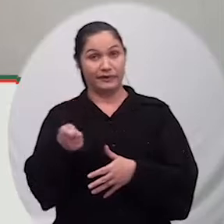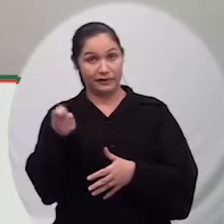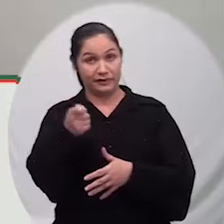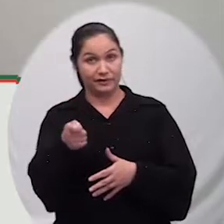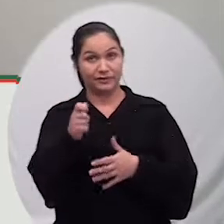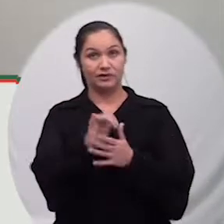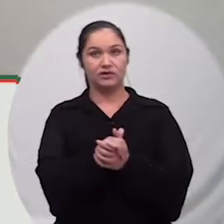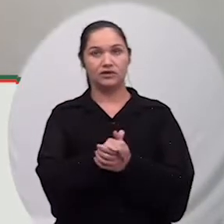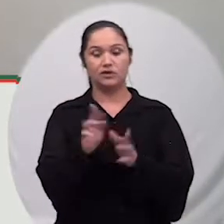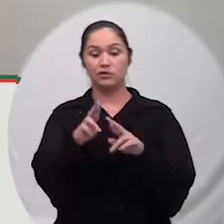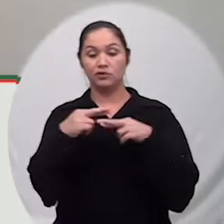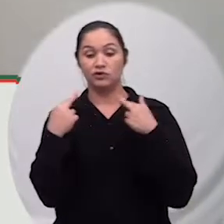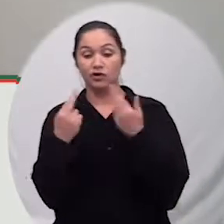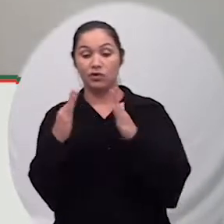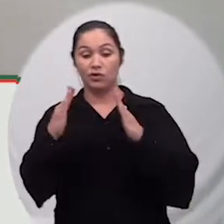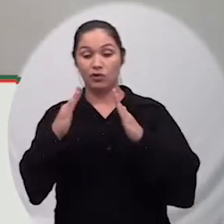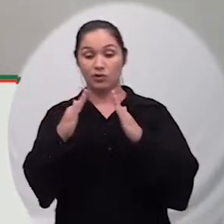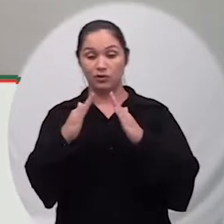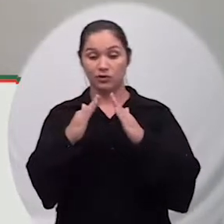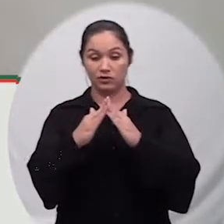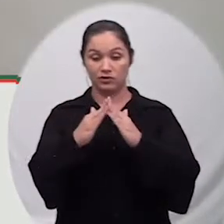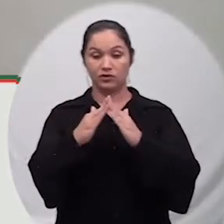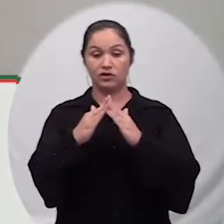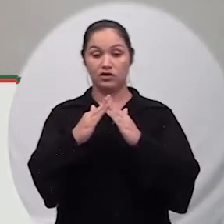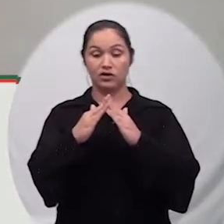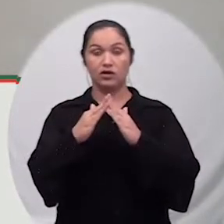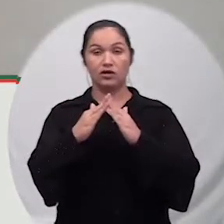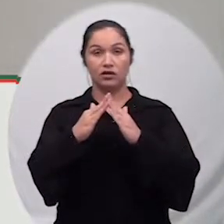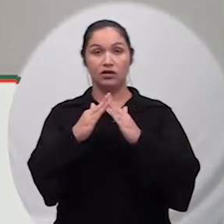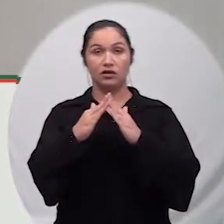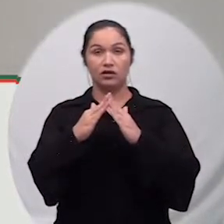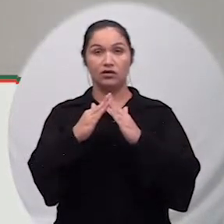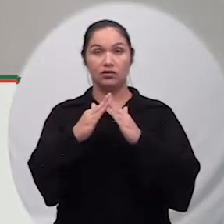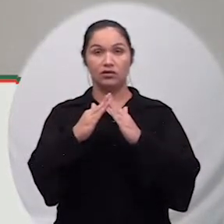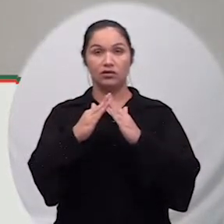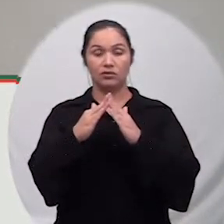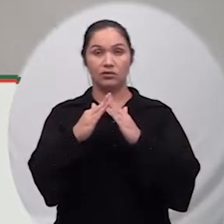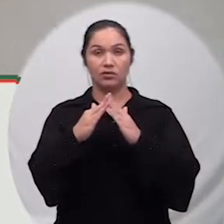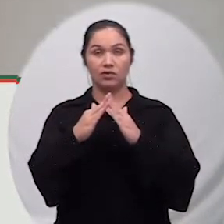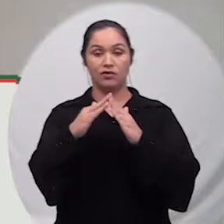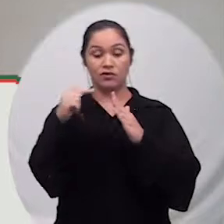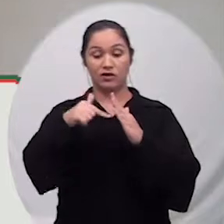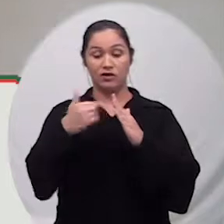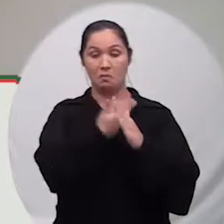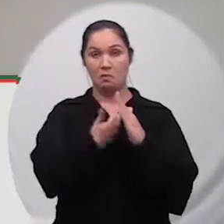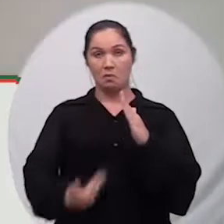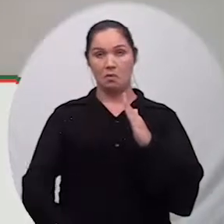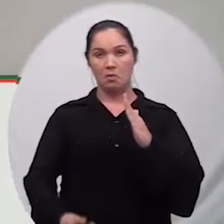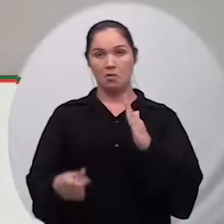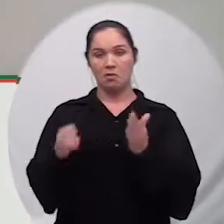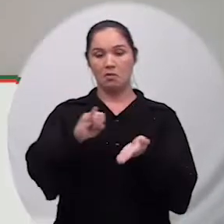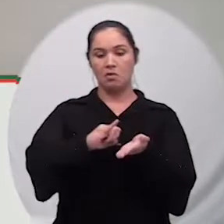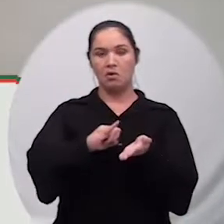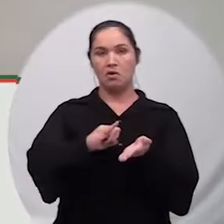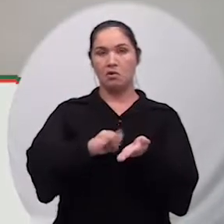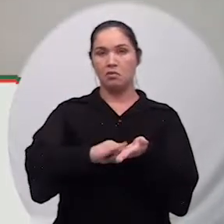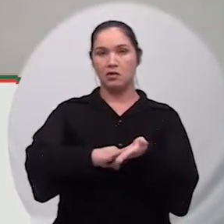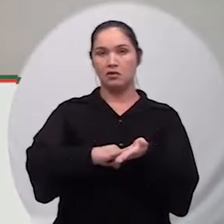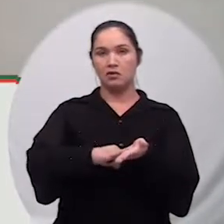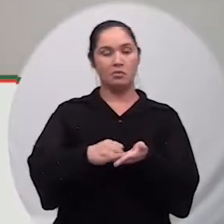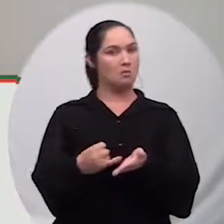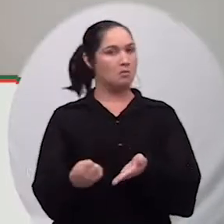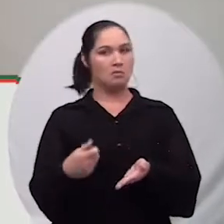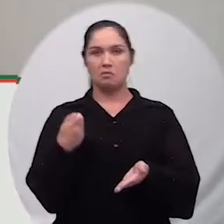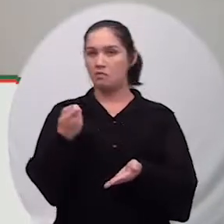reúne em imóvel cujo terreno é público, não paga IPTU. Quando a associação de moradores se reúne em imóvel cedido por